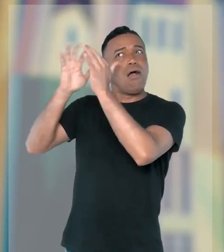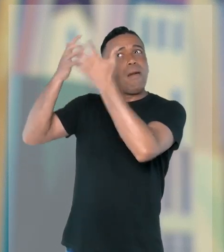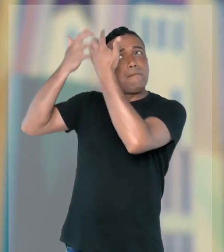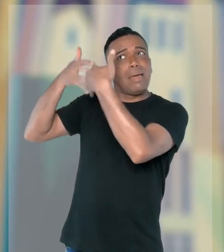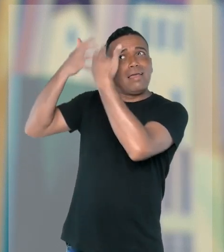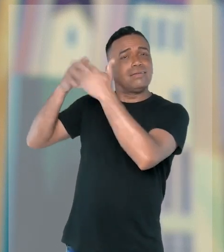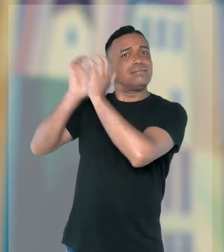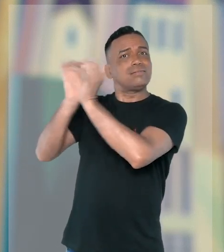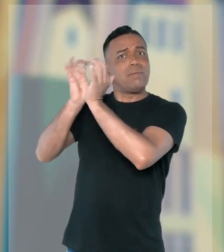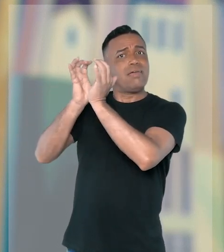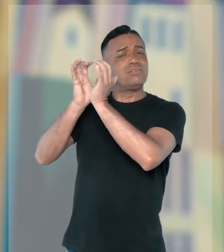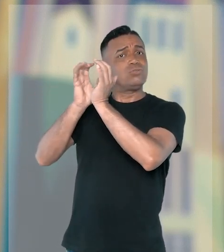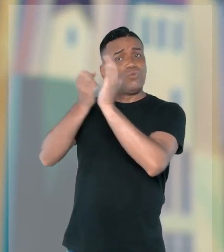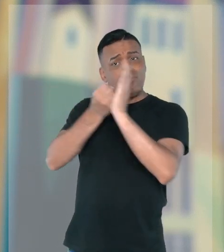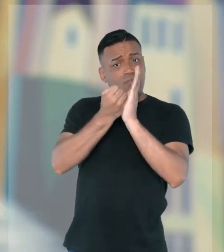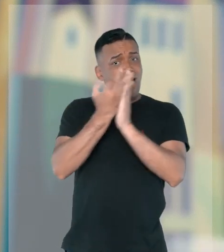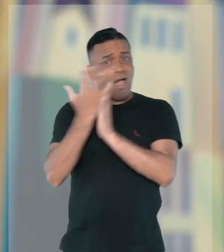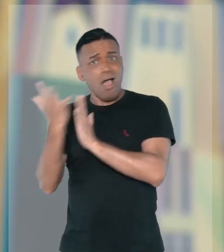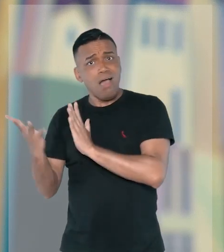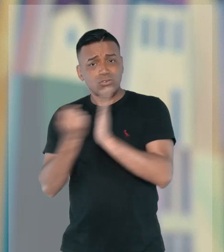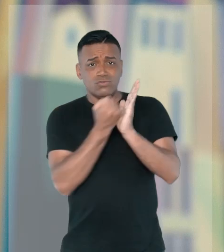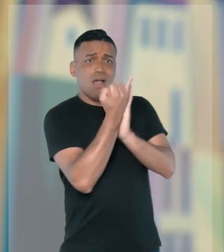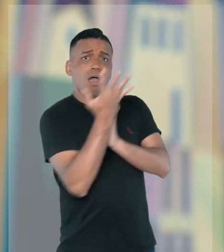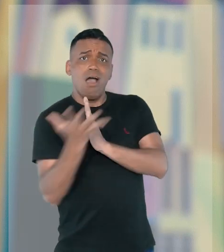Em vários momentos da história do pensamento.